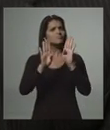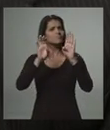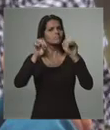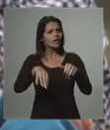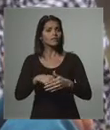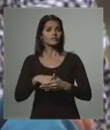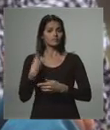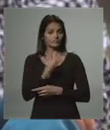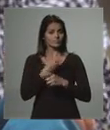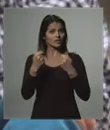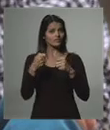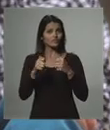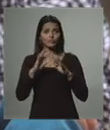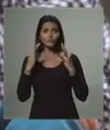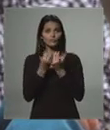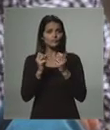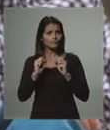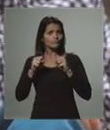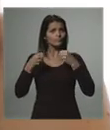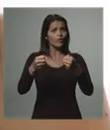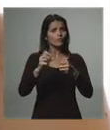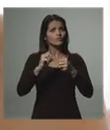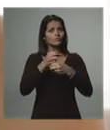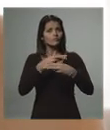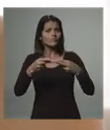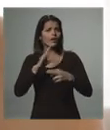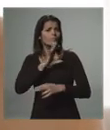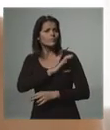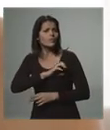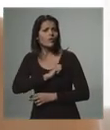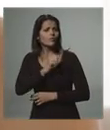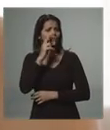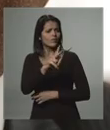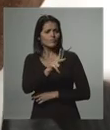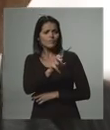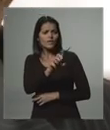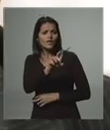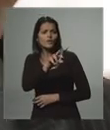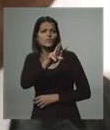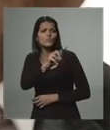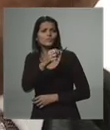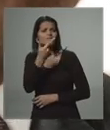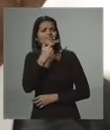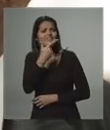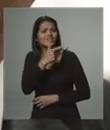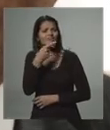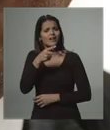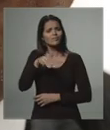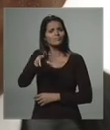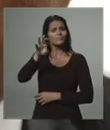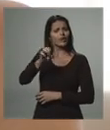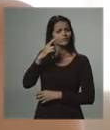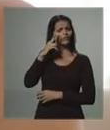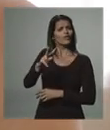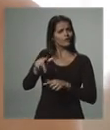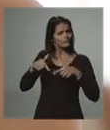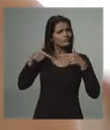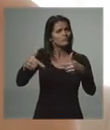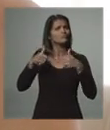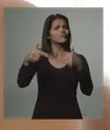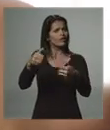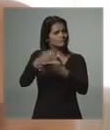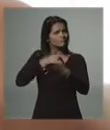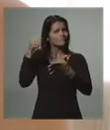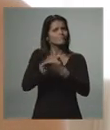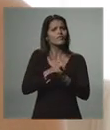acolhidos e bem representados. E que a gente precisa de muito pouco, fazer as coisas com amor, sabe? E ver o Pedro sorrindo e falar, mãe,